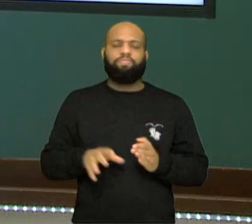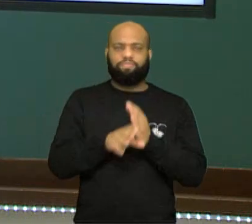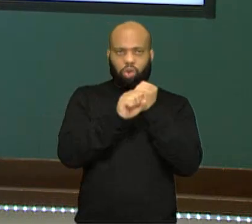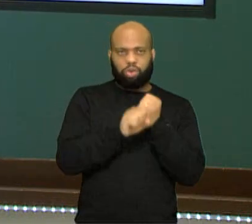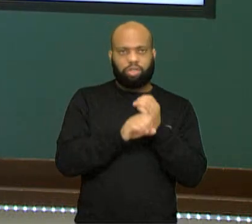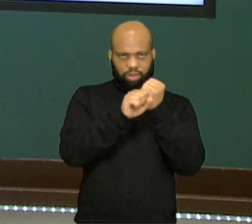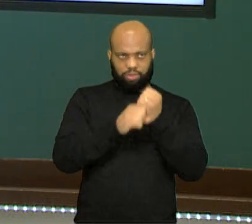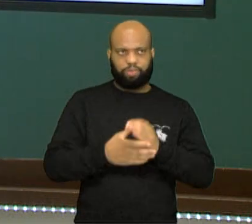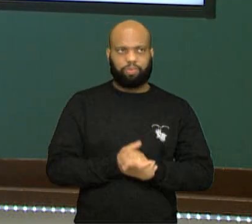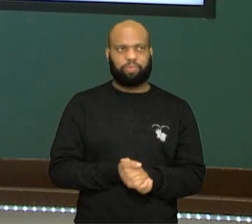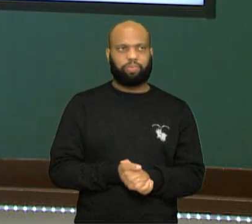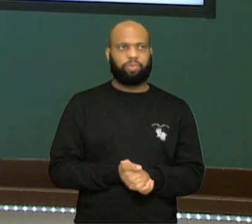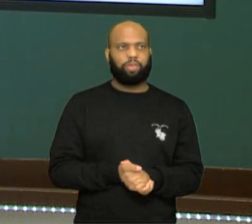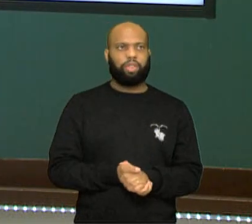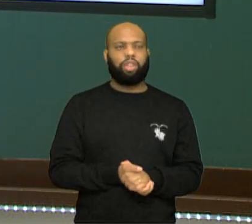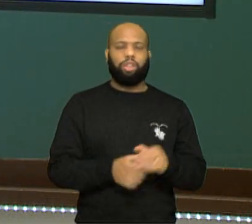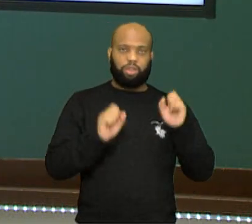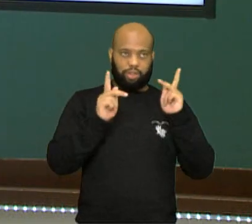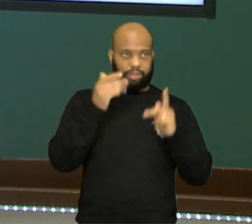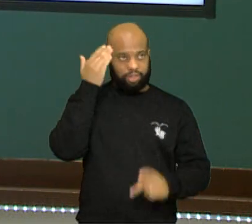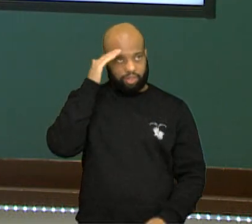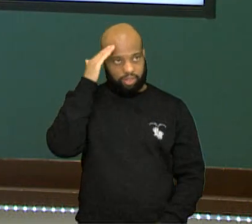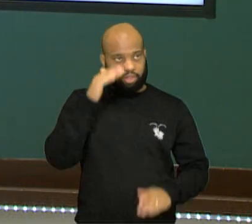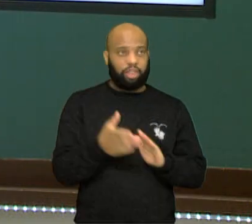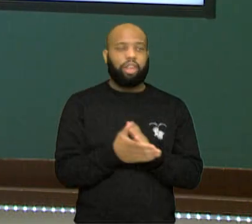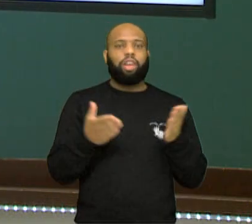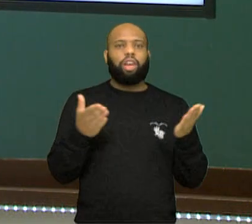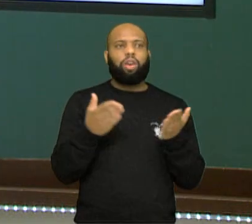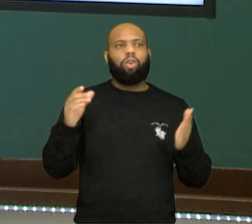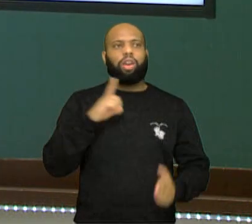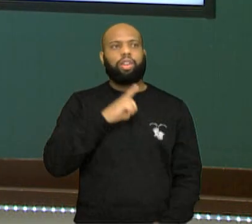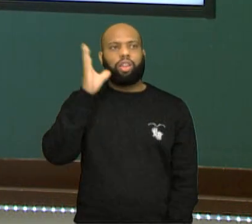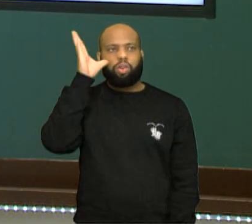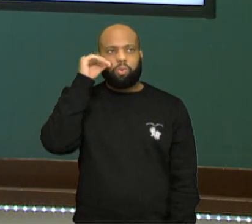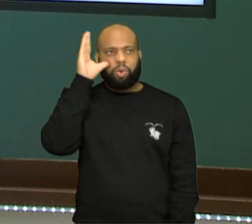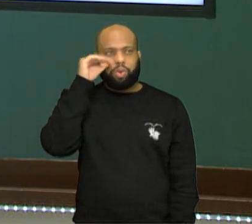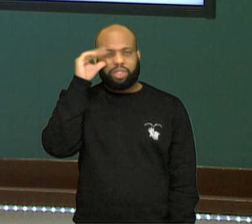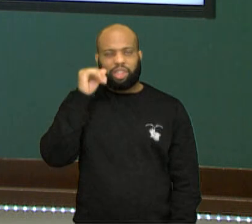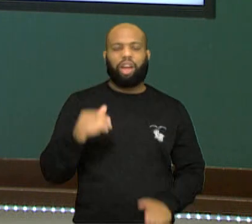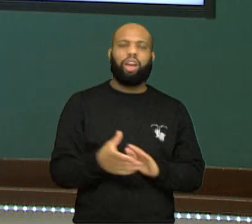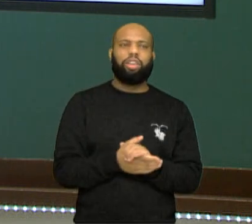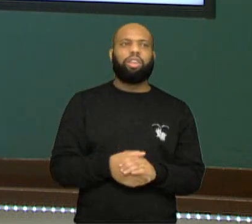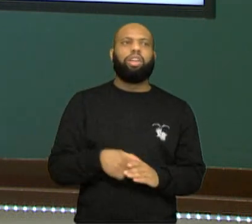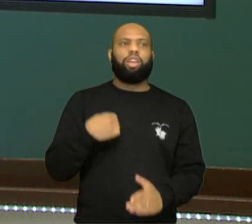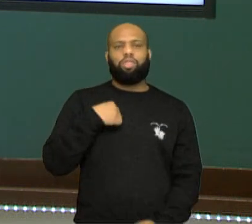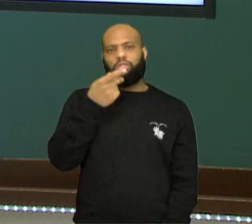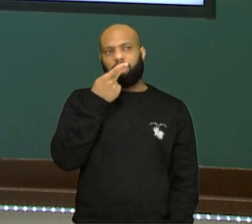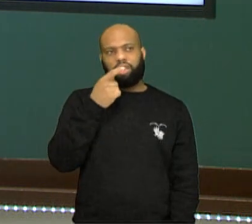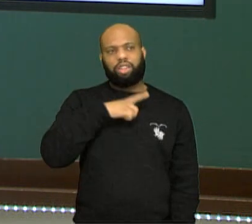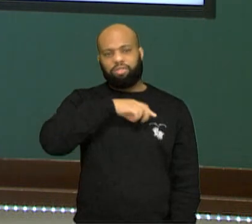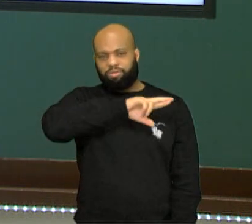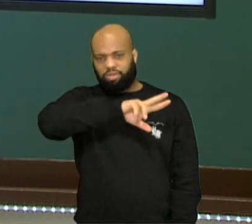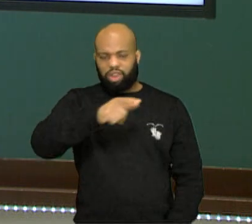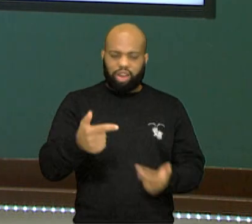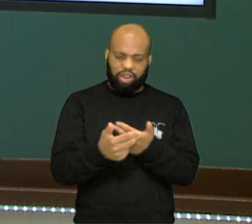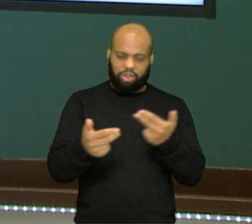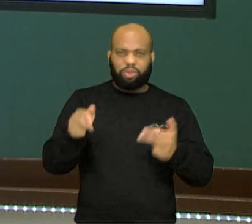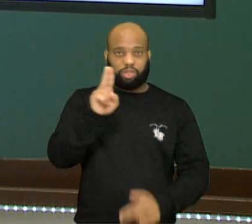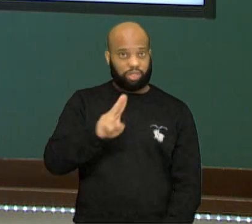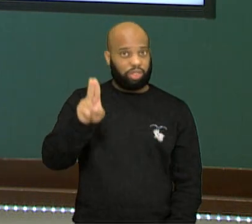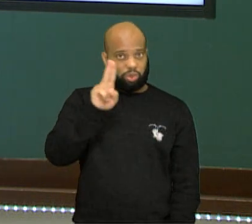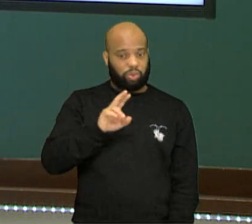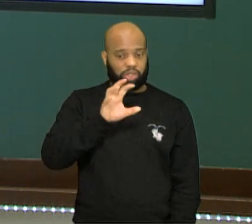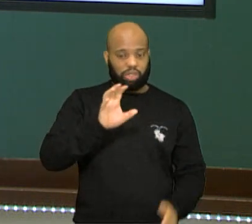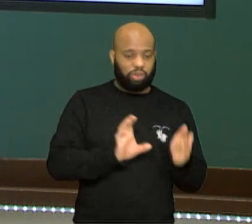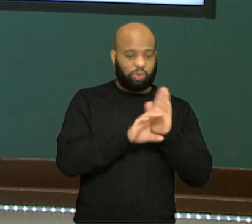nada, 3,14. Tranquilo? Agora vamos falar uma curiosidade, que eu disse que tem bastante coisa aplicada, e hoje